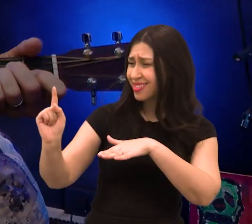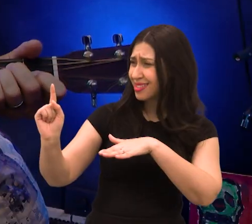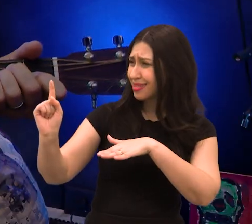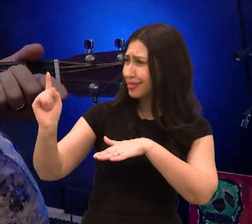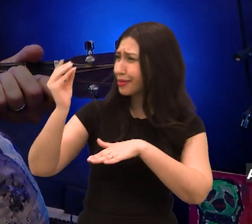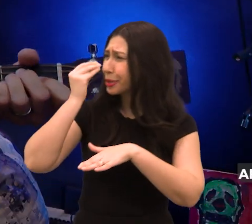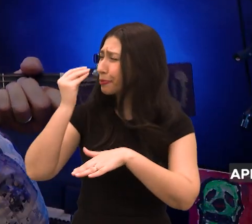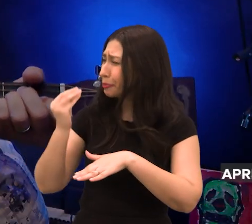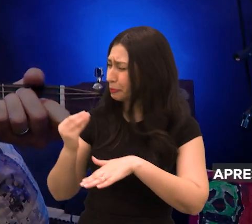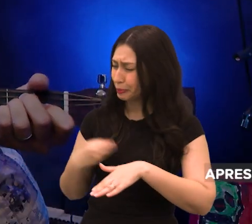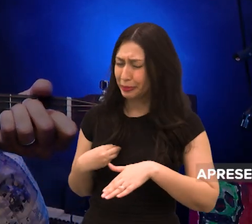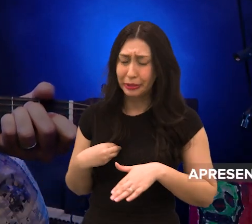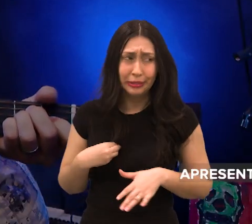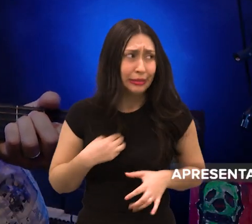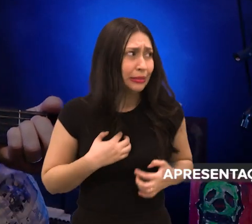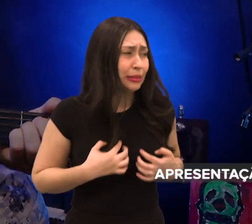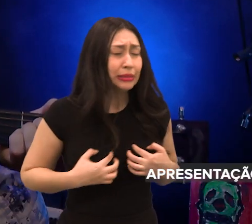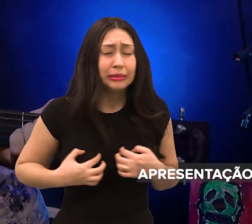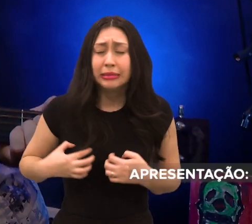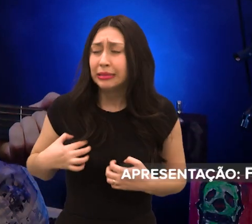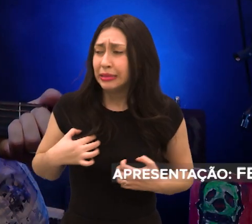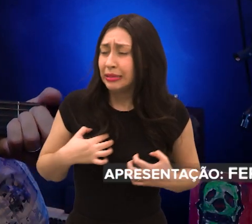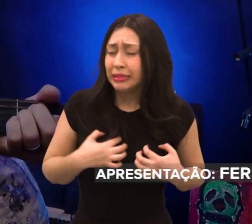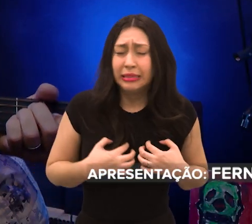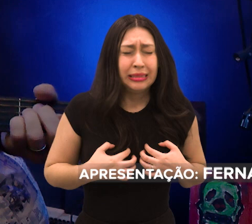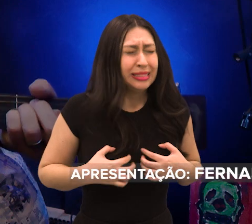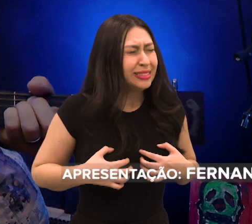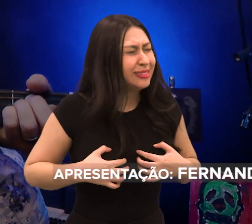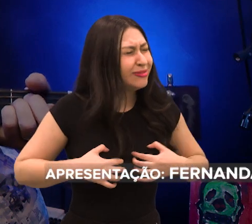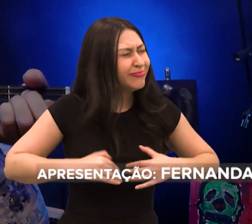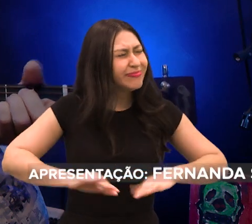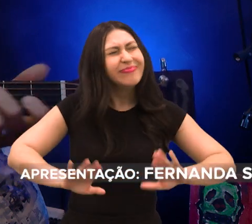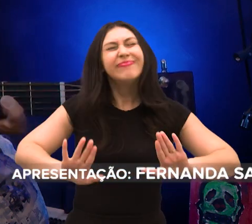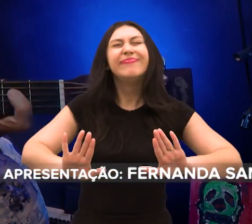Às vezes você me ignora e me deixa aflito,